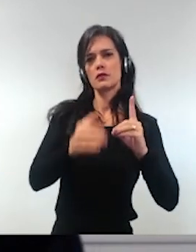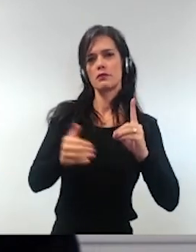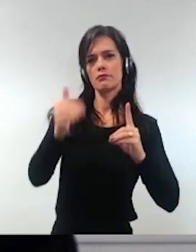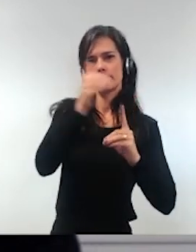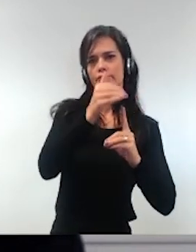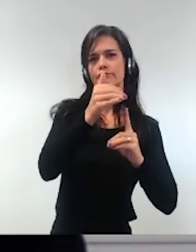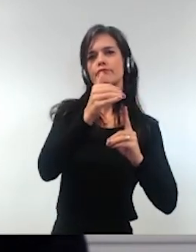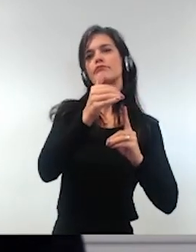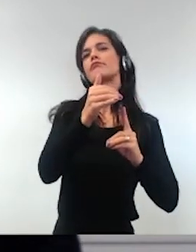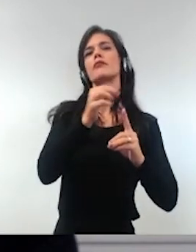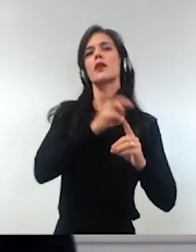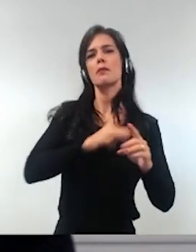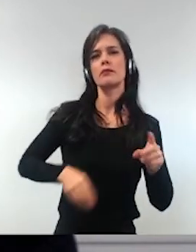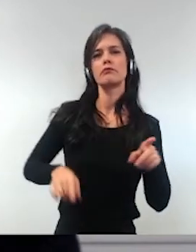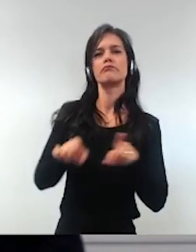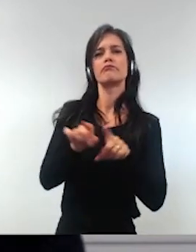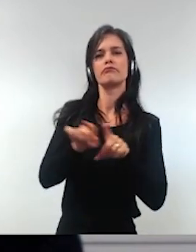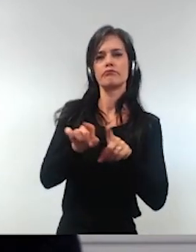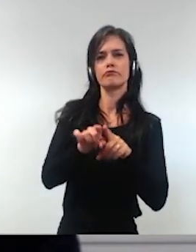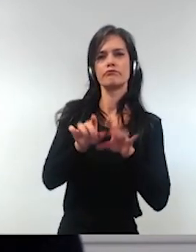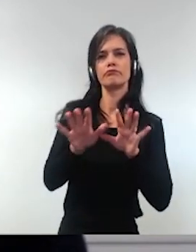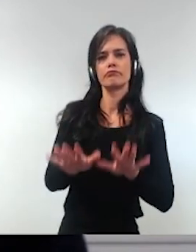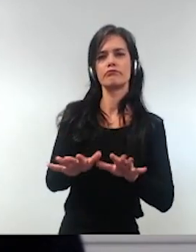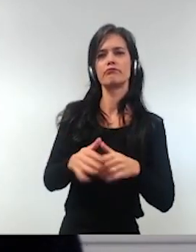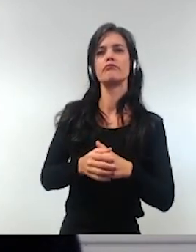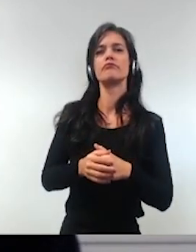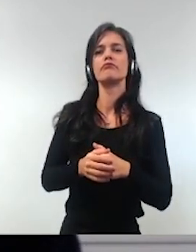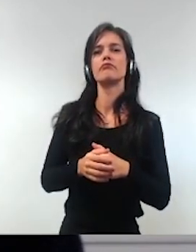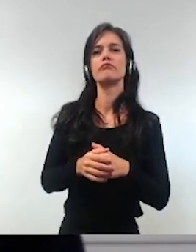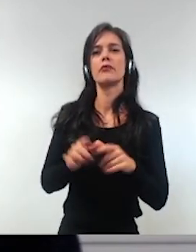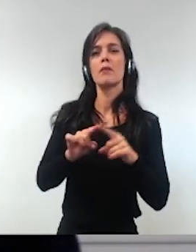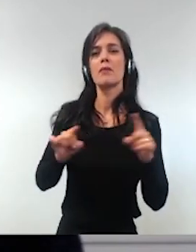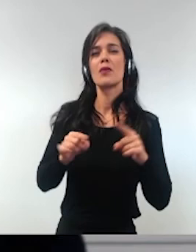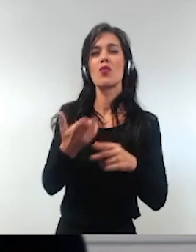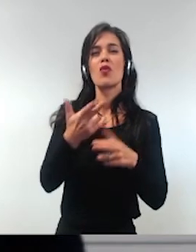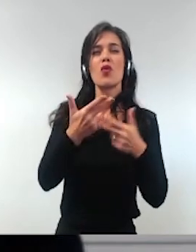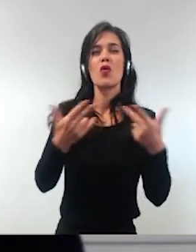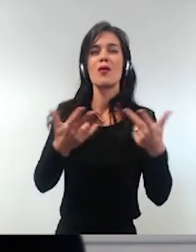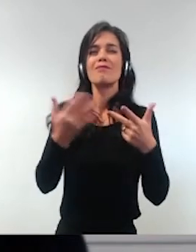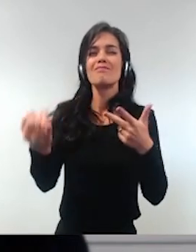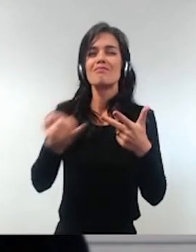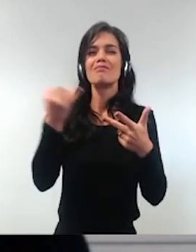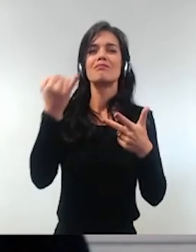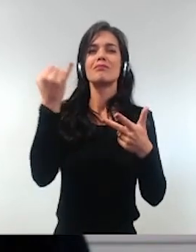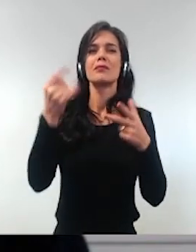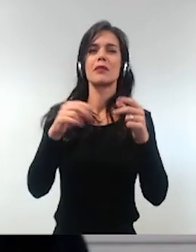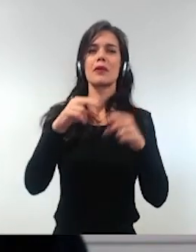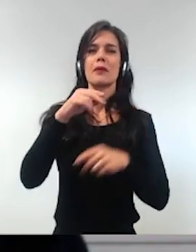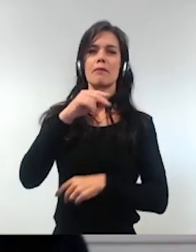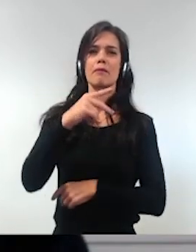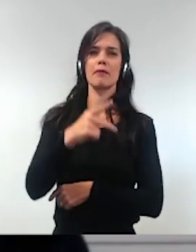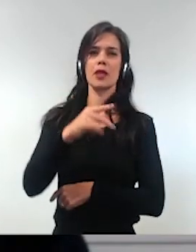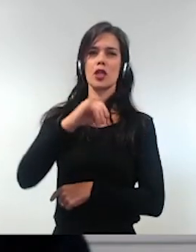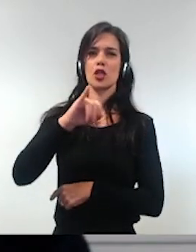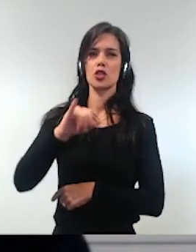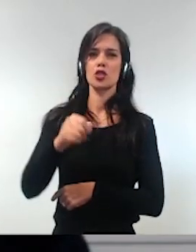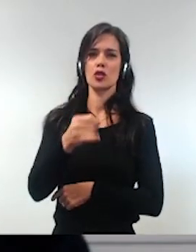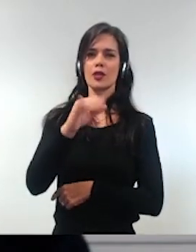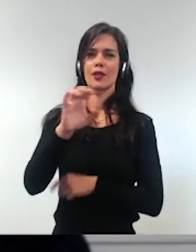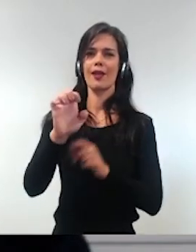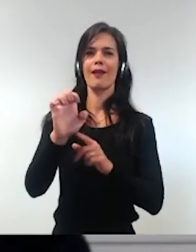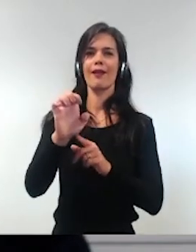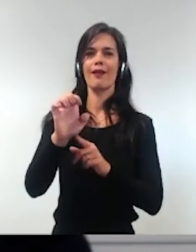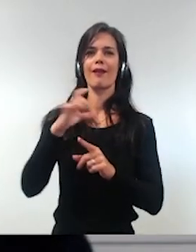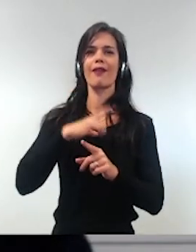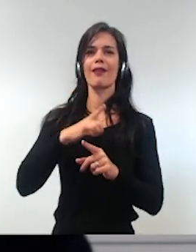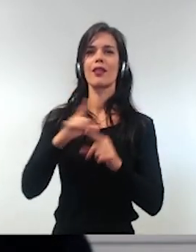resolução aprovada essa semana, e uma ferramenta importantíssima, que é o PJE, que vai ter agora a